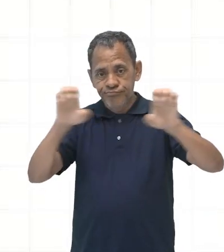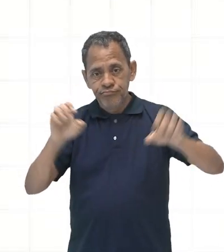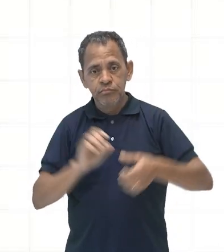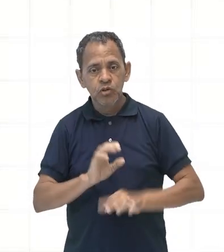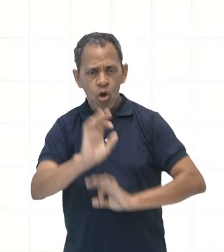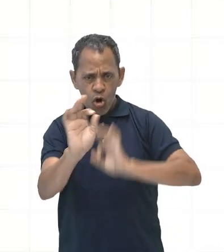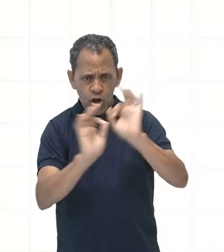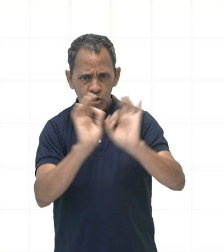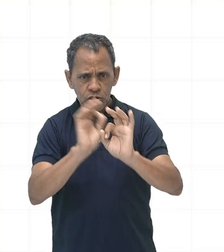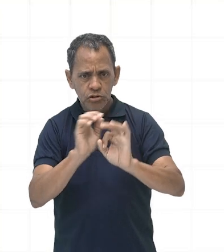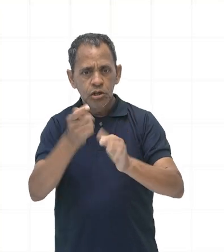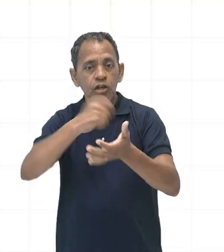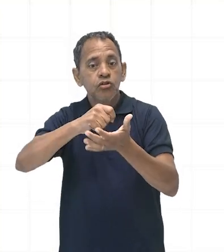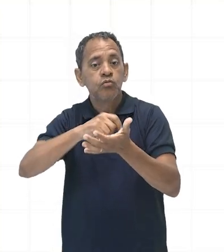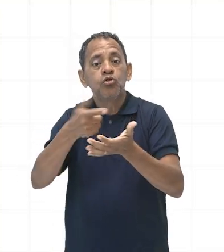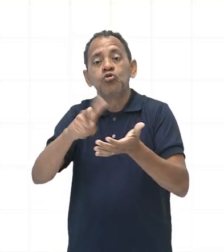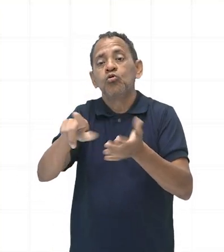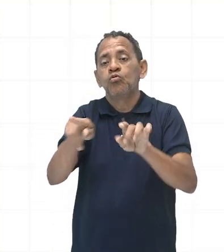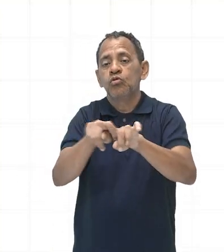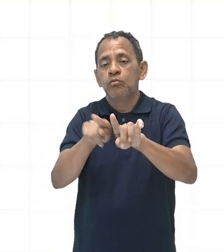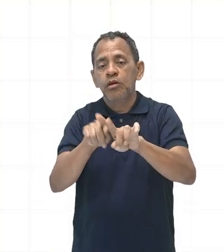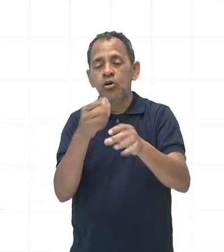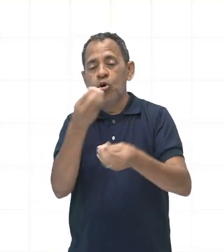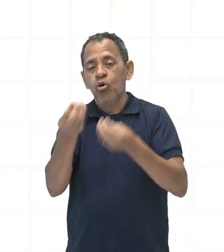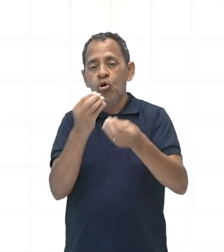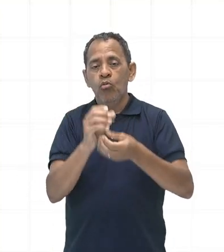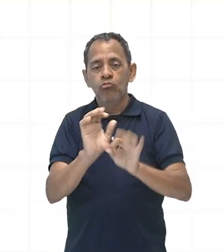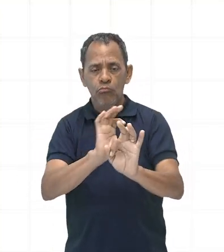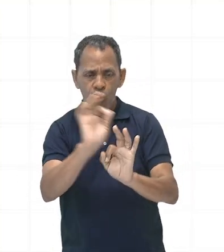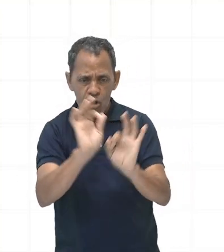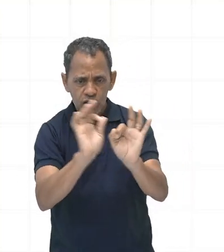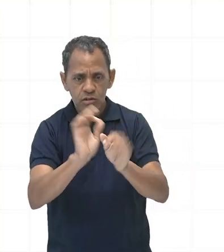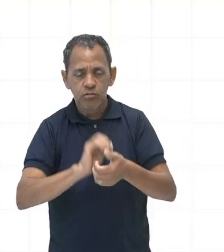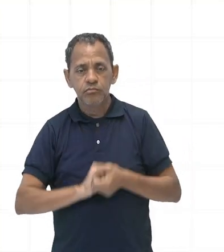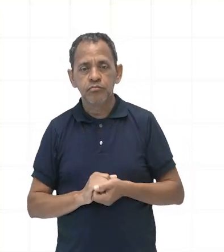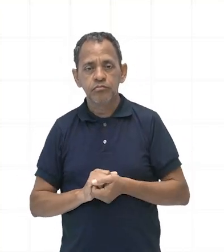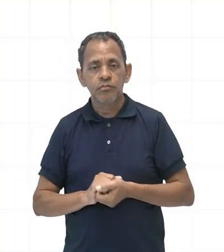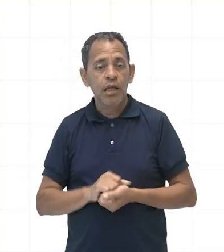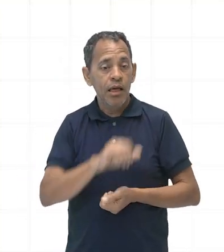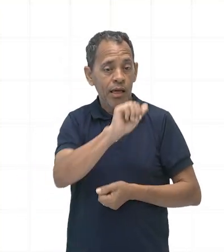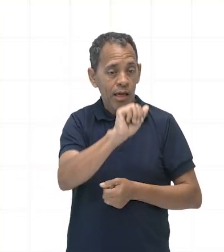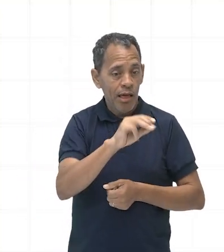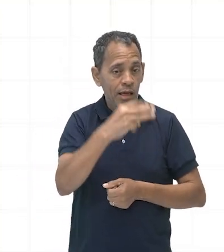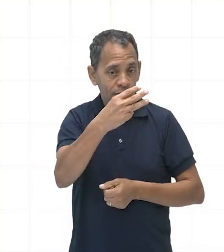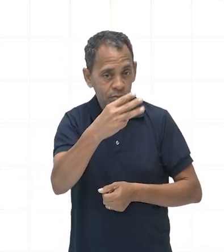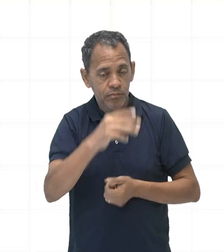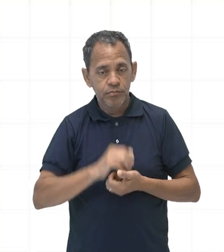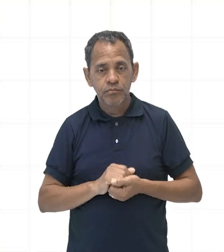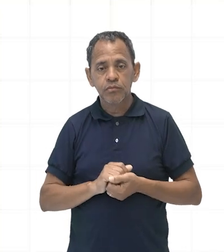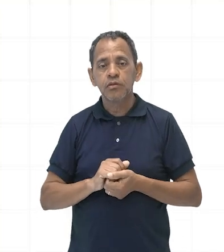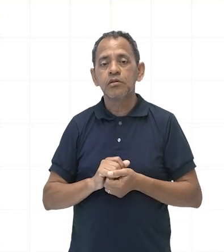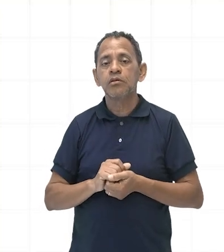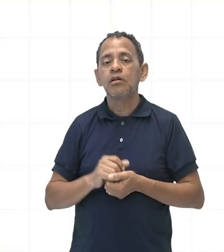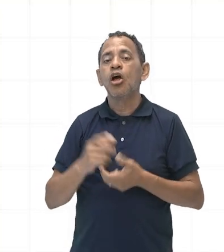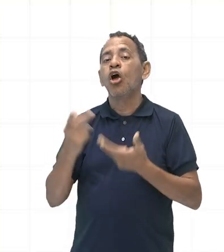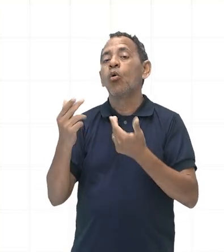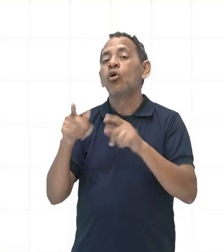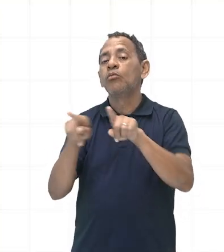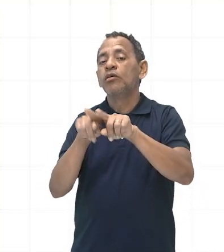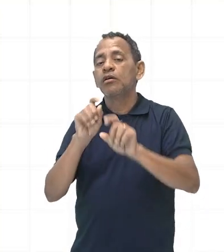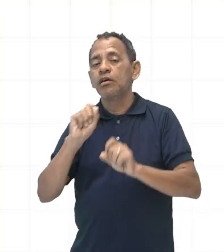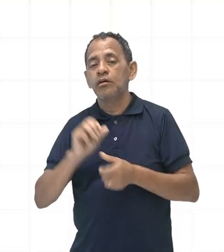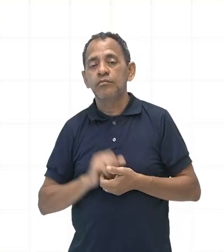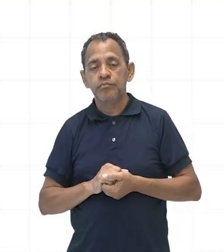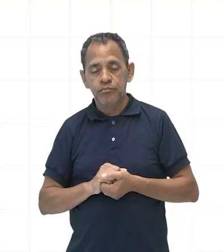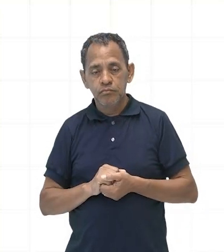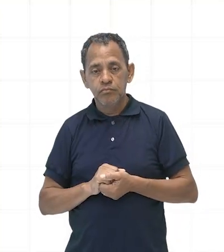vamos reescrever isso aqui, ó. Então, ó, A ao cubo é a mesma coisa que quem? A ao cubo é